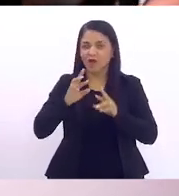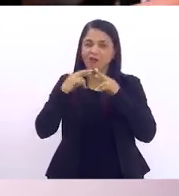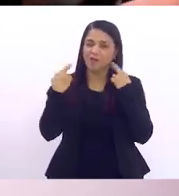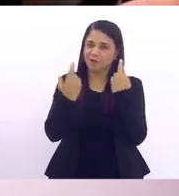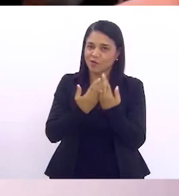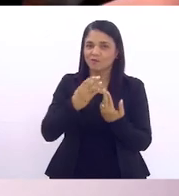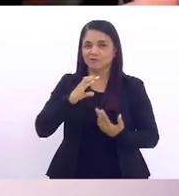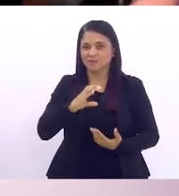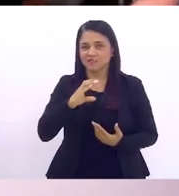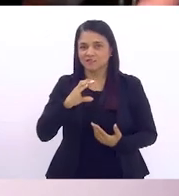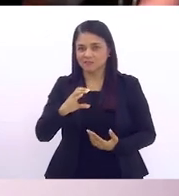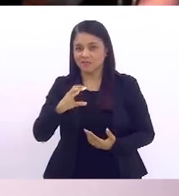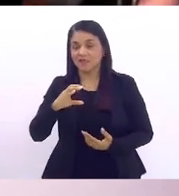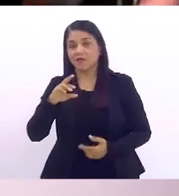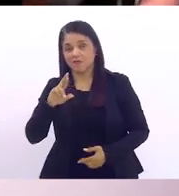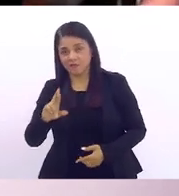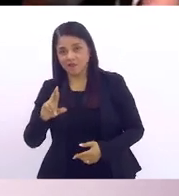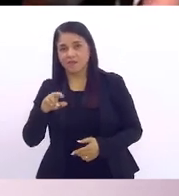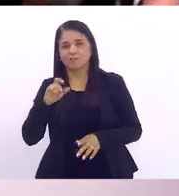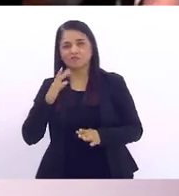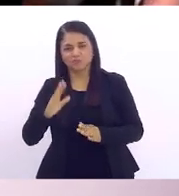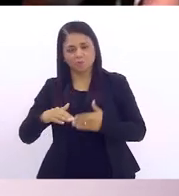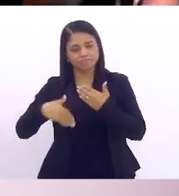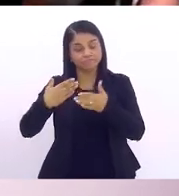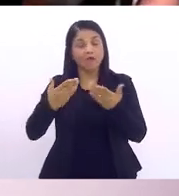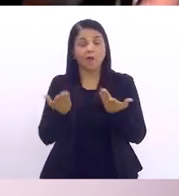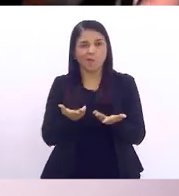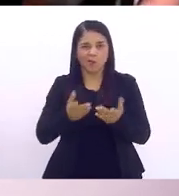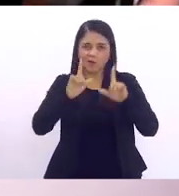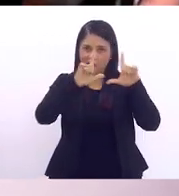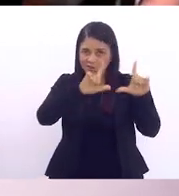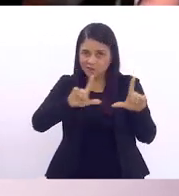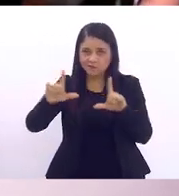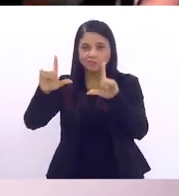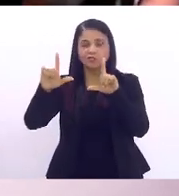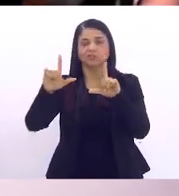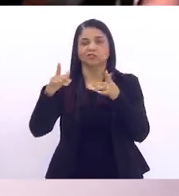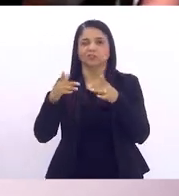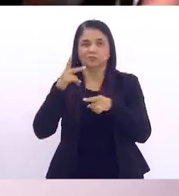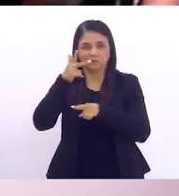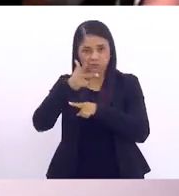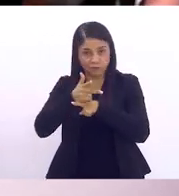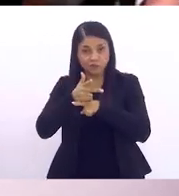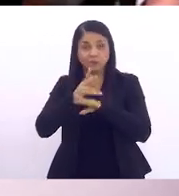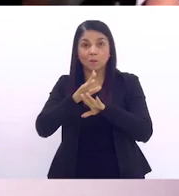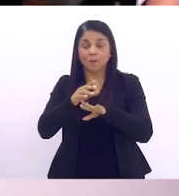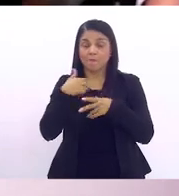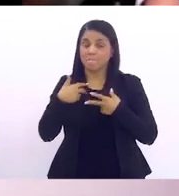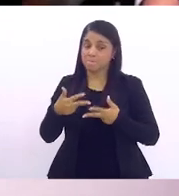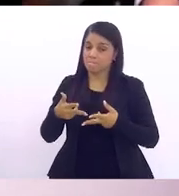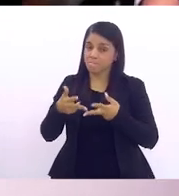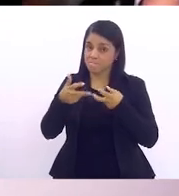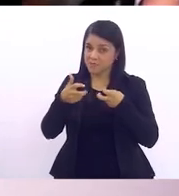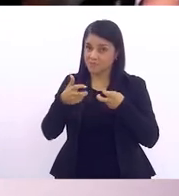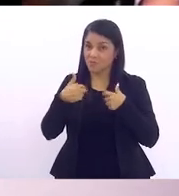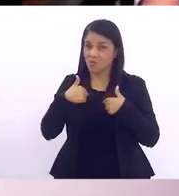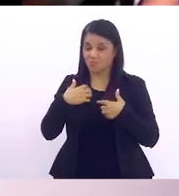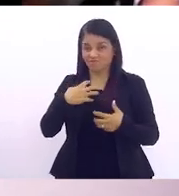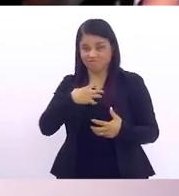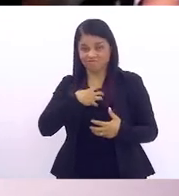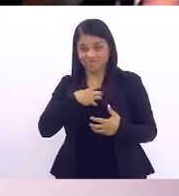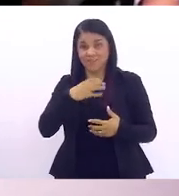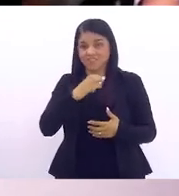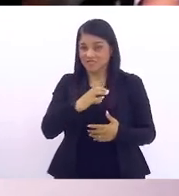CCR na no meu procedimento assisti aqui agora a apresentação e vejo tenho realmente a impressão de que a